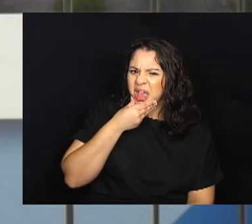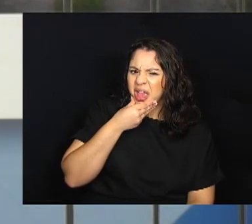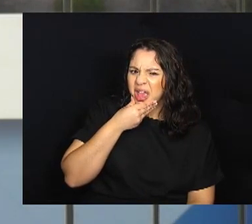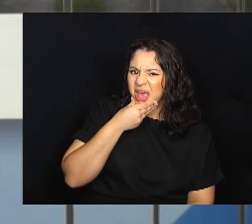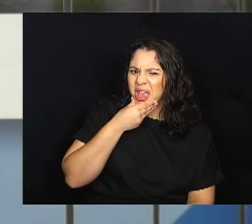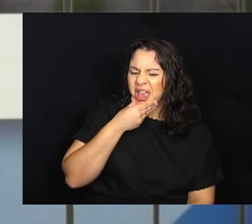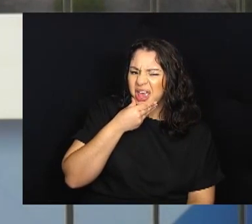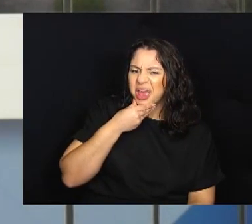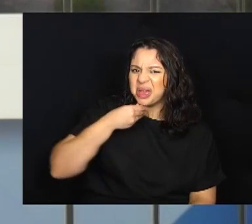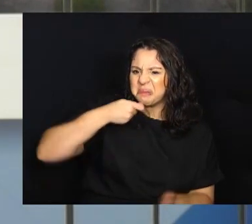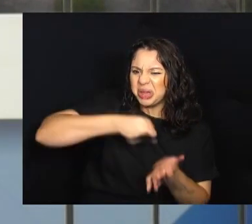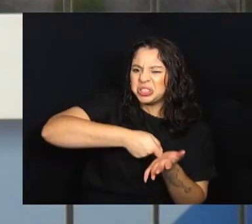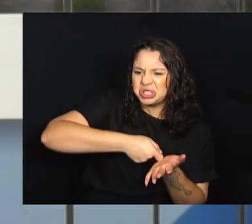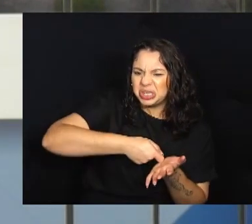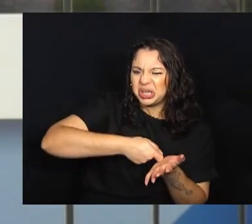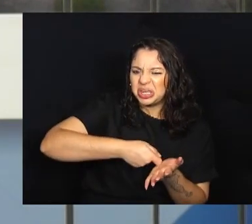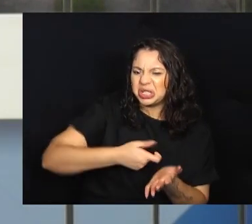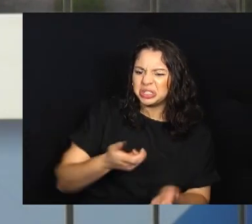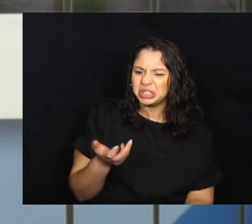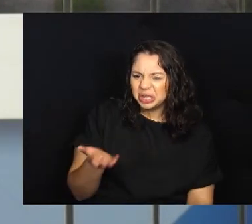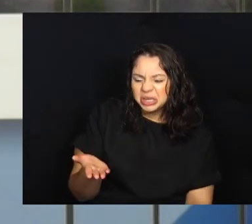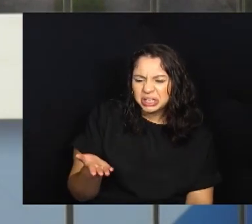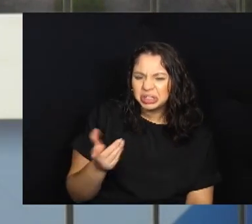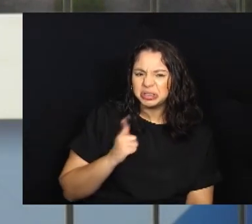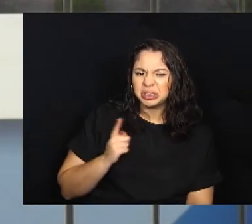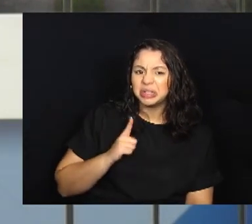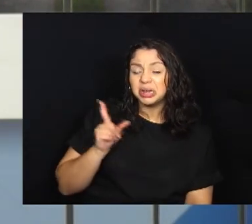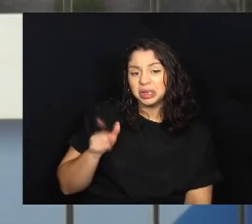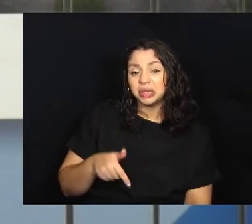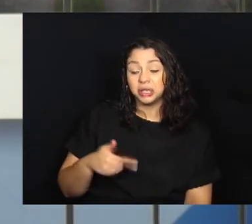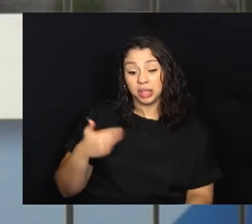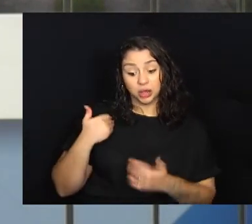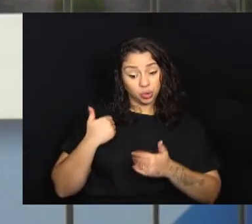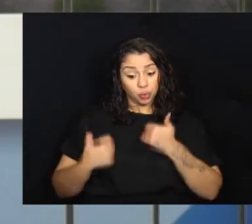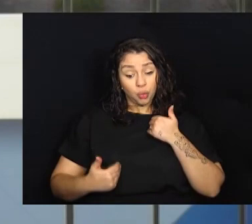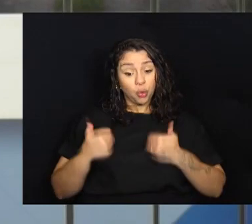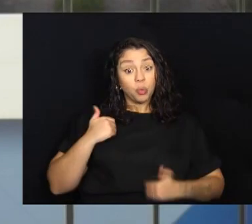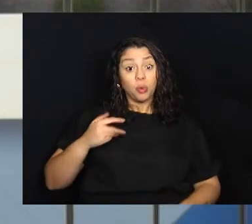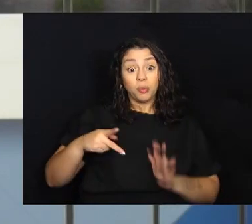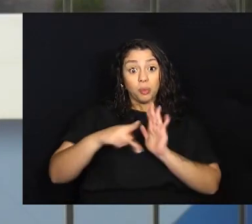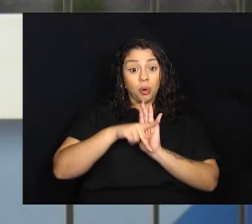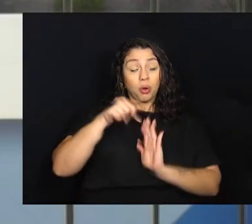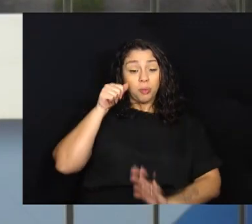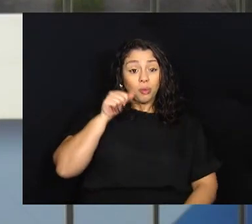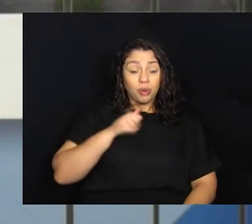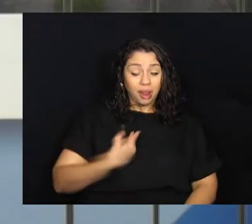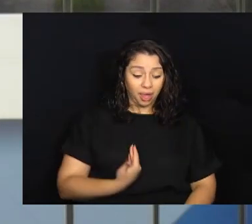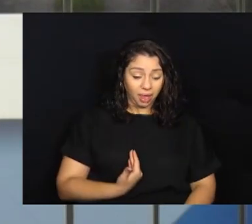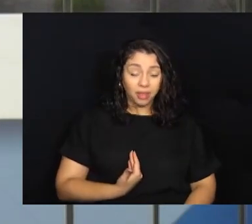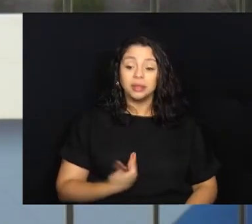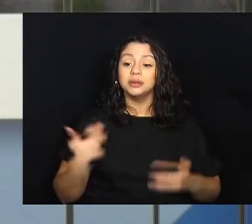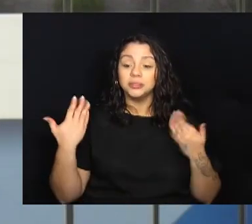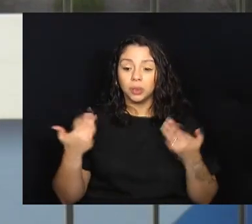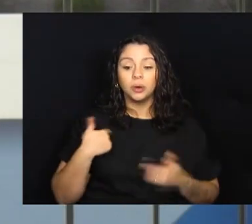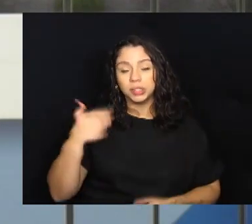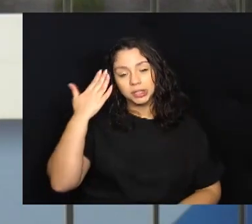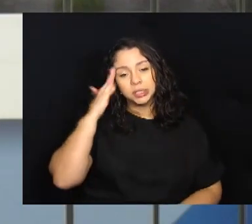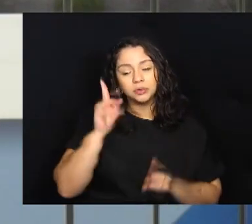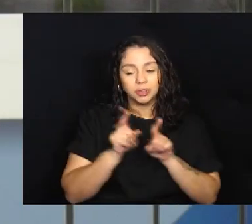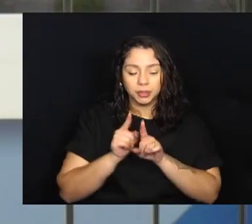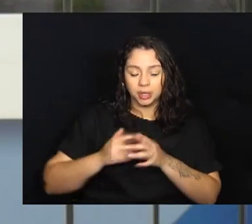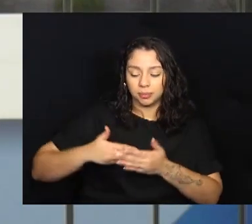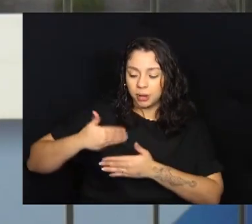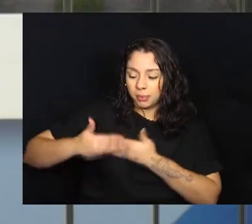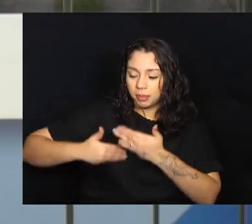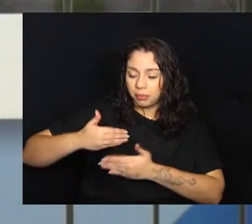lidar com um procedimento, né, sobre o nosso corpo, né? Então eu entendo que a gente está também nesse momento aí